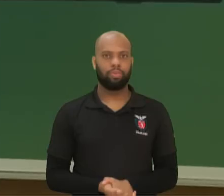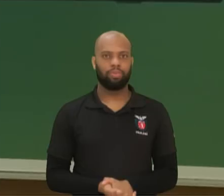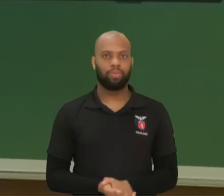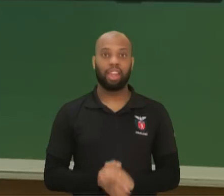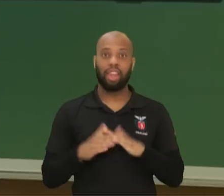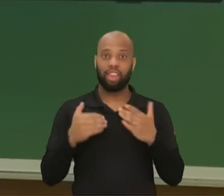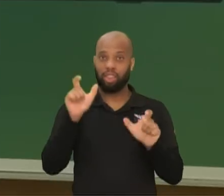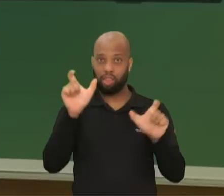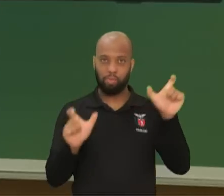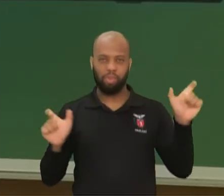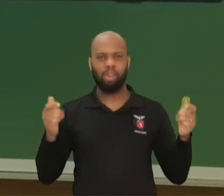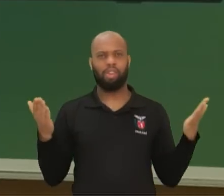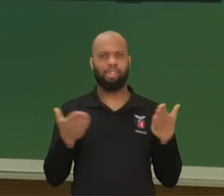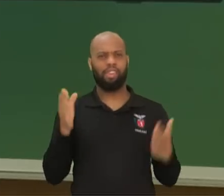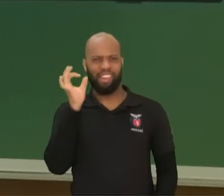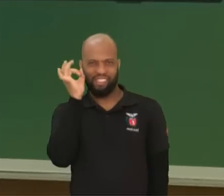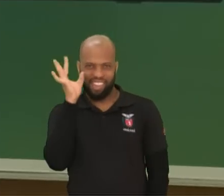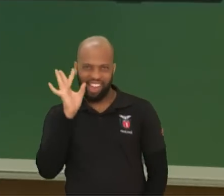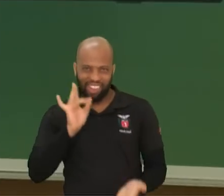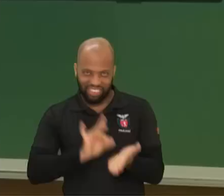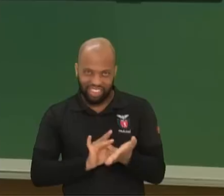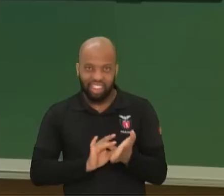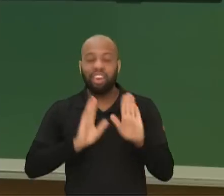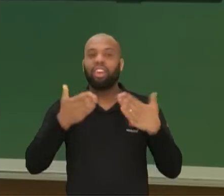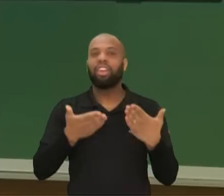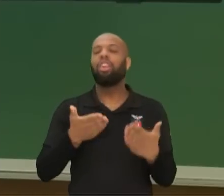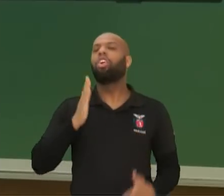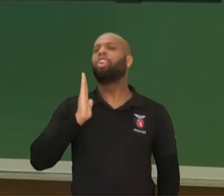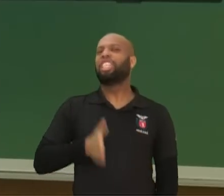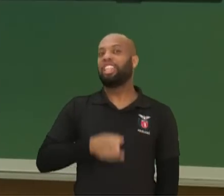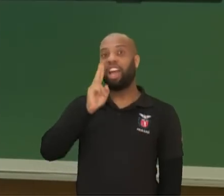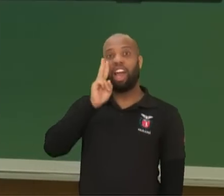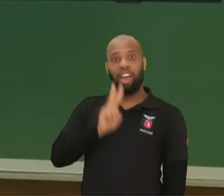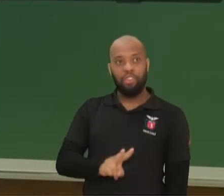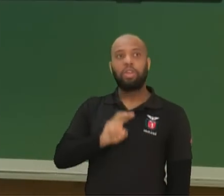E aí, pessoal, ficou moleza essa, né? Nós acabamos de verificar isso, que sim, elas são